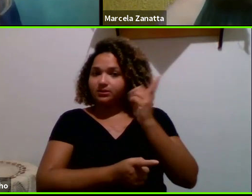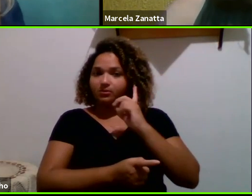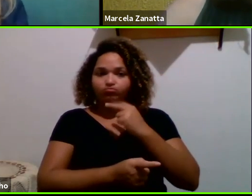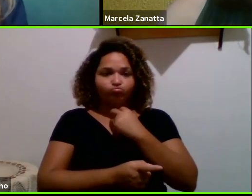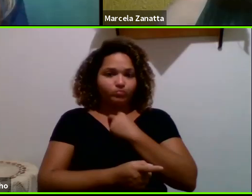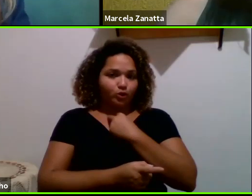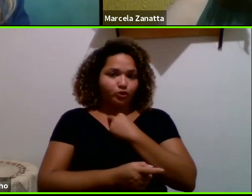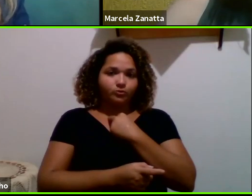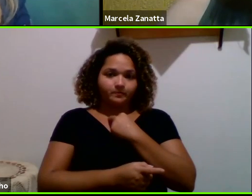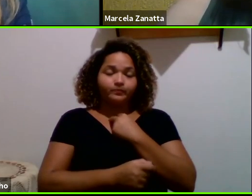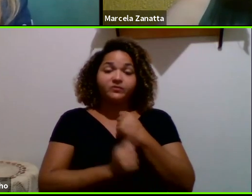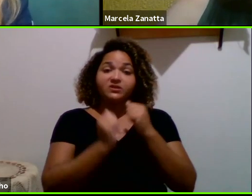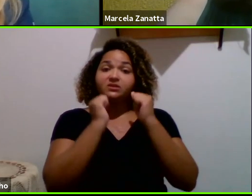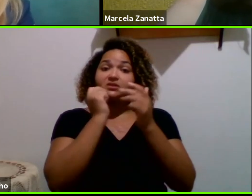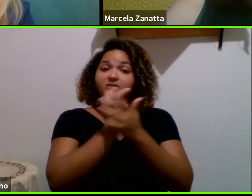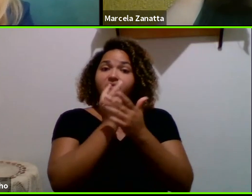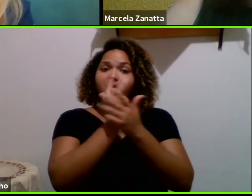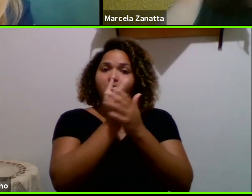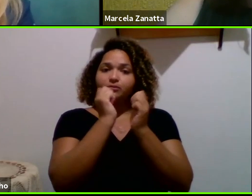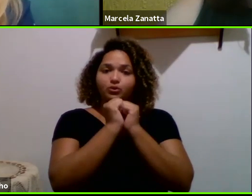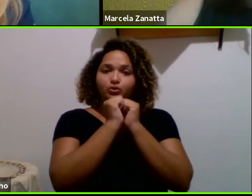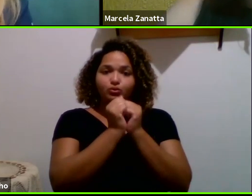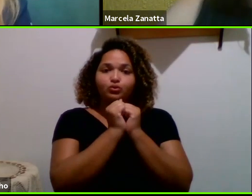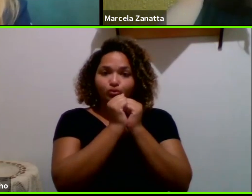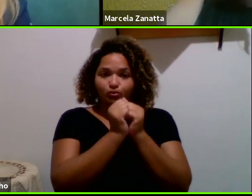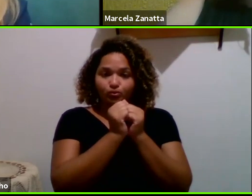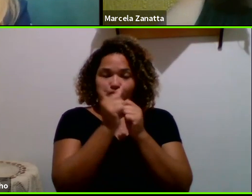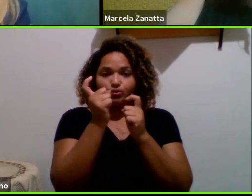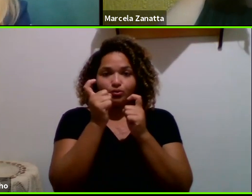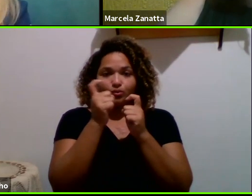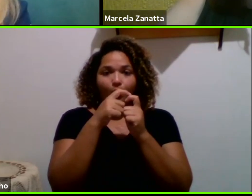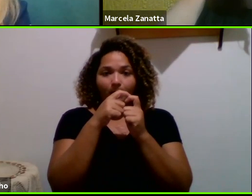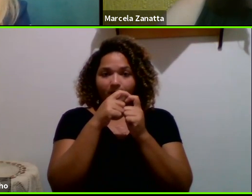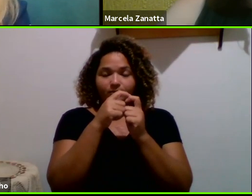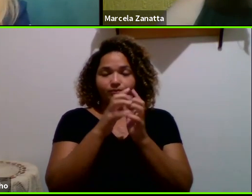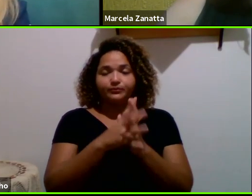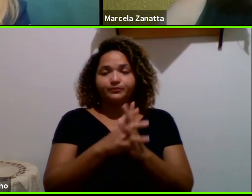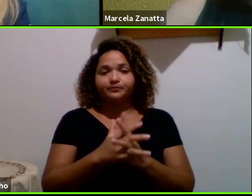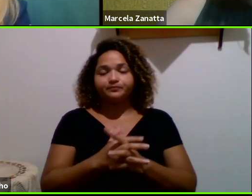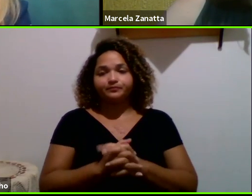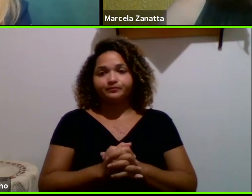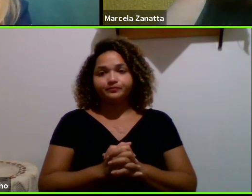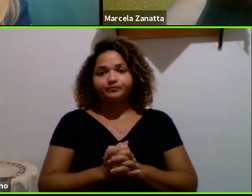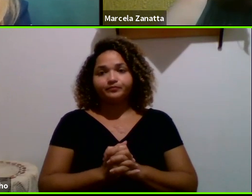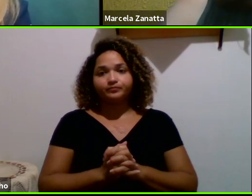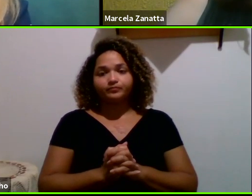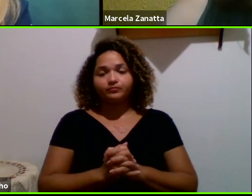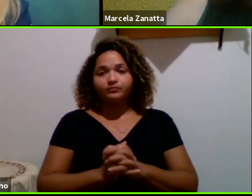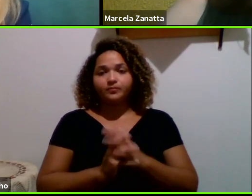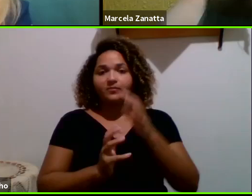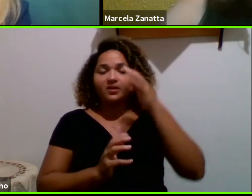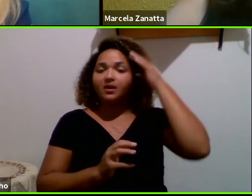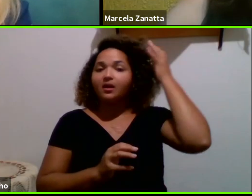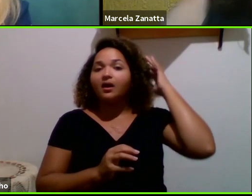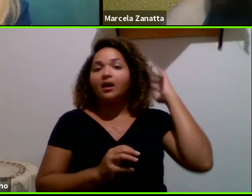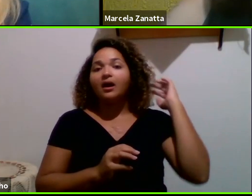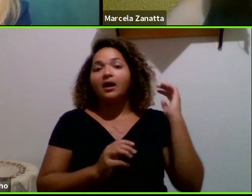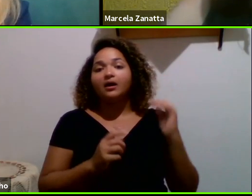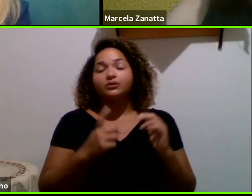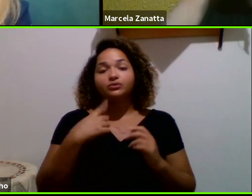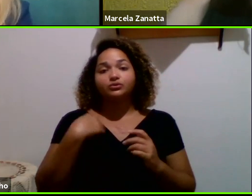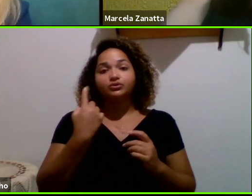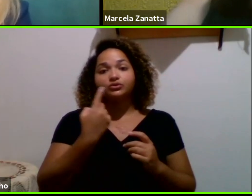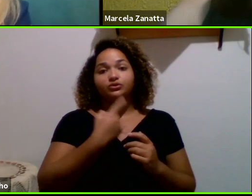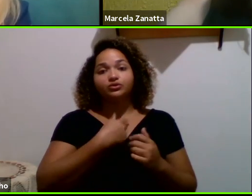então consegue garantir para a mulher uma ótima experiência num parto hospitalar também. Então, a gente fica com essa mulher em casa até a evolução